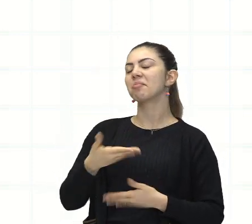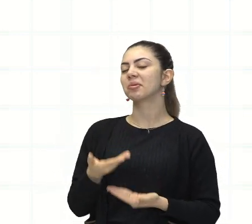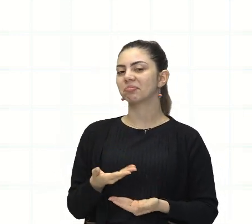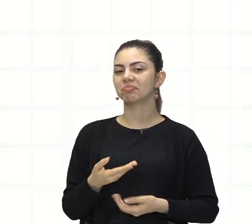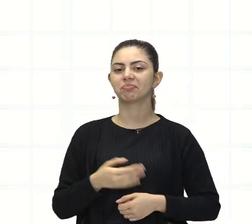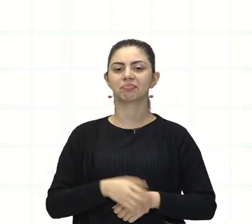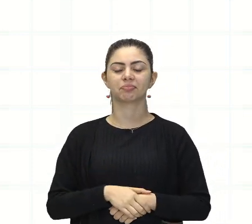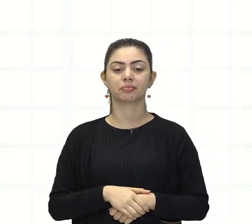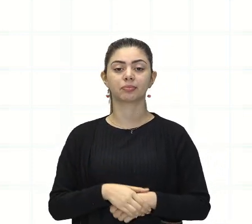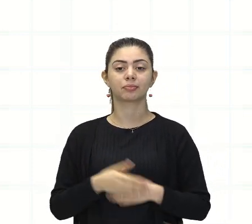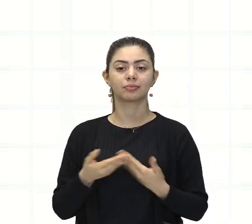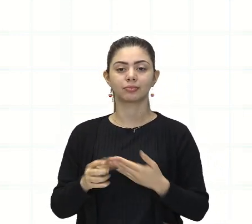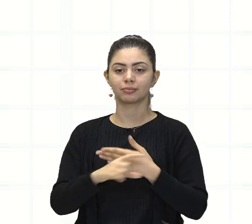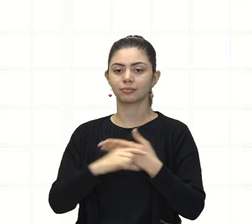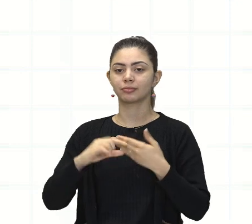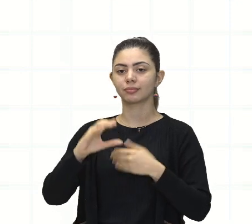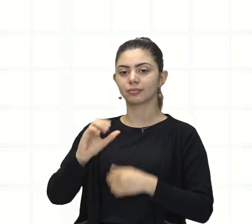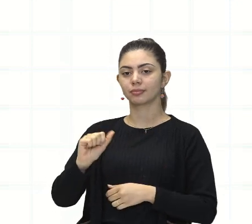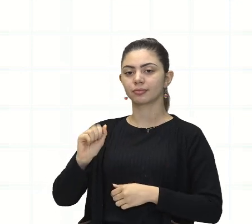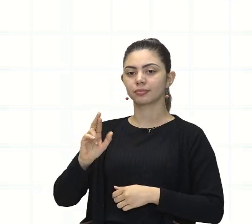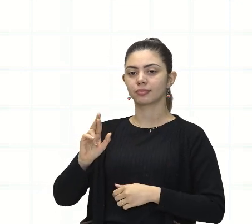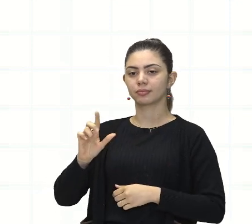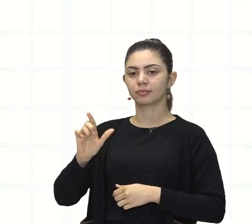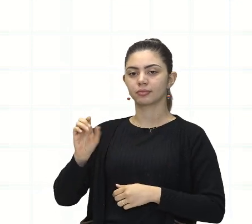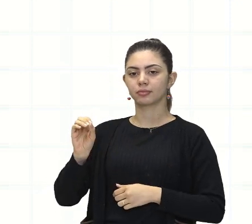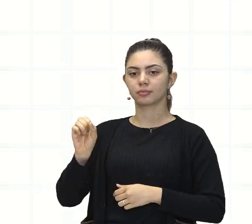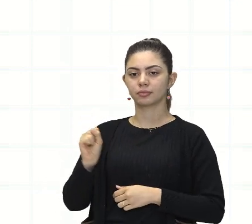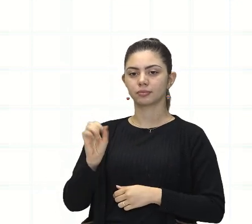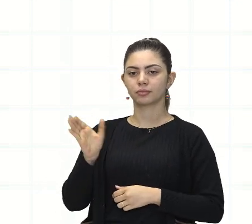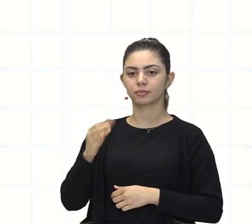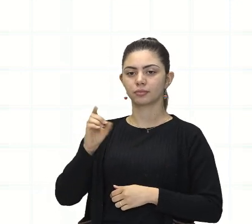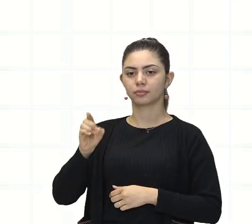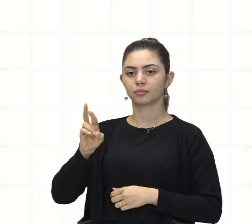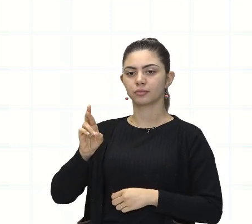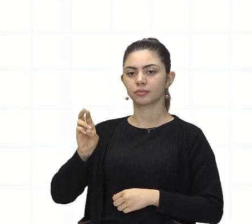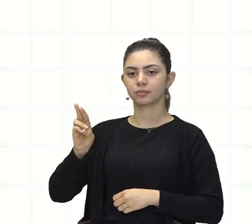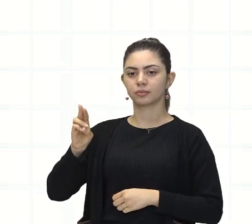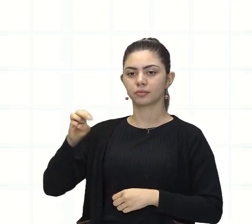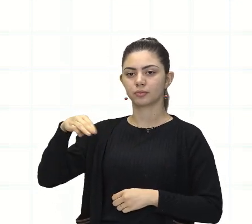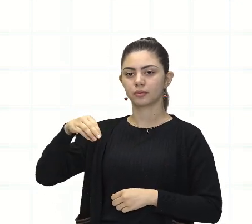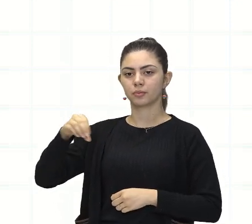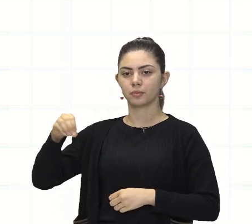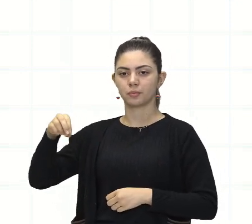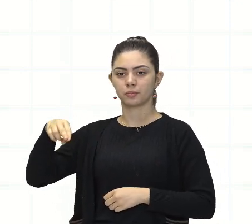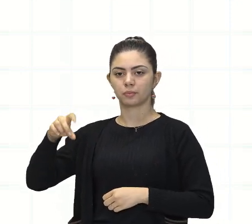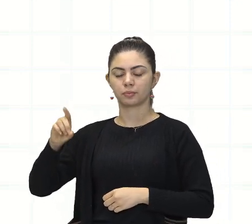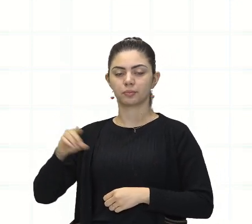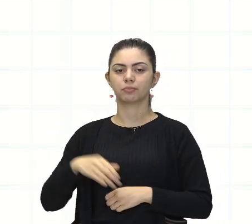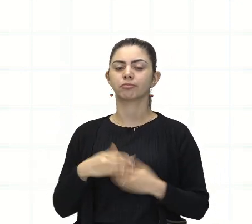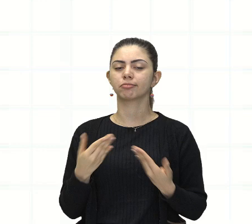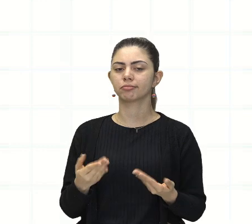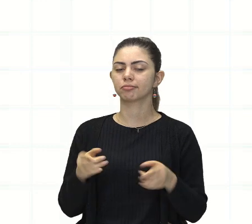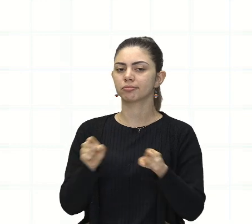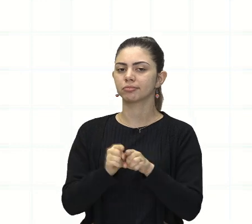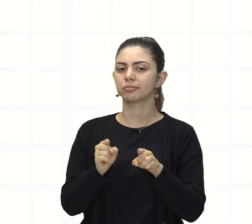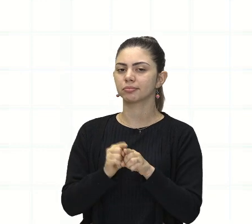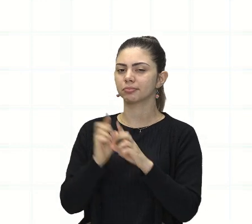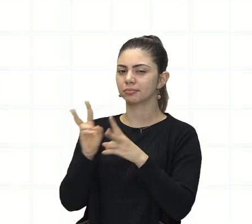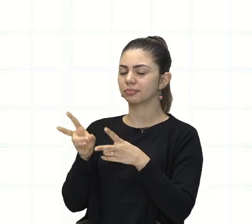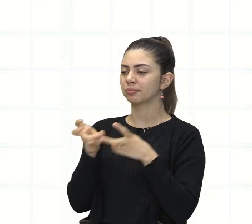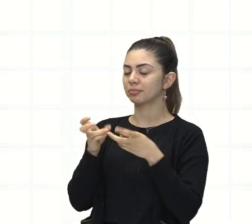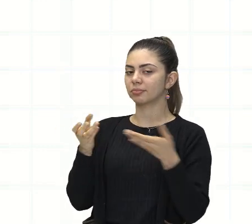Deus. Carlos Drummond de Andrade. Então, nós temos aí também, turma, aqui